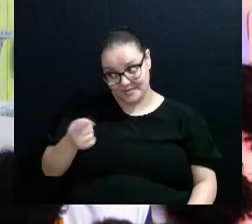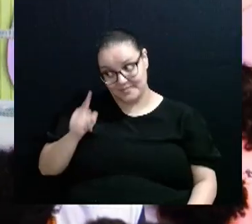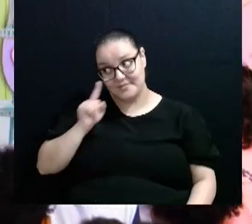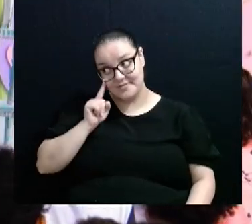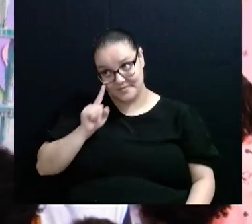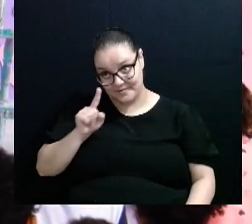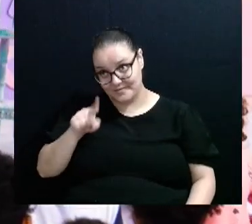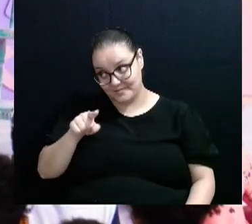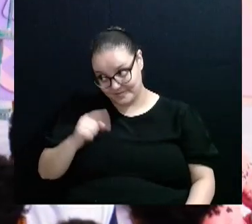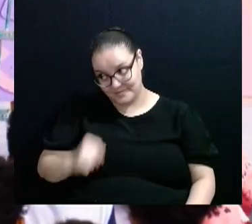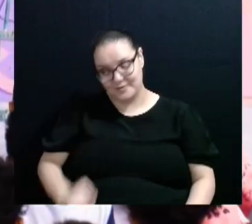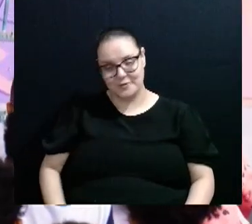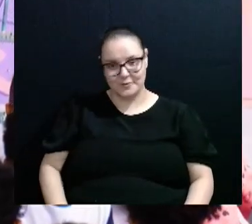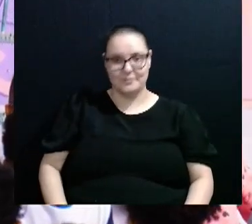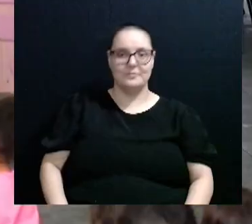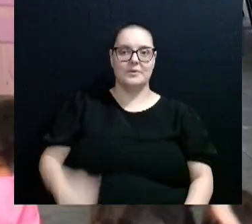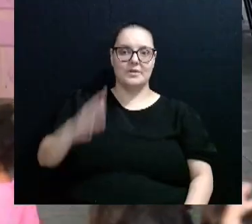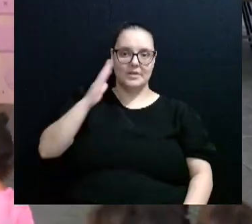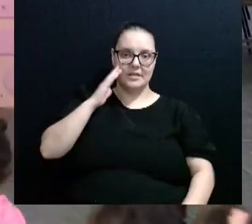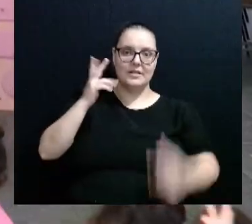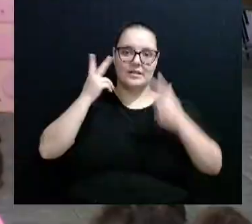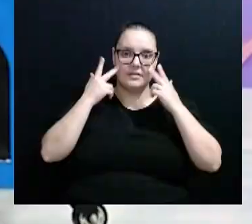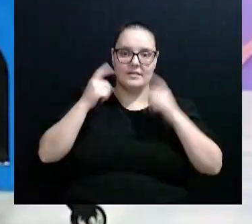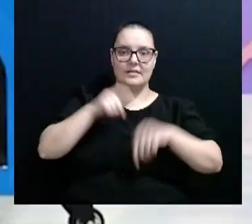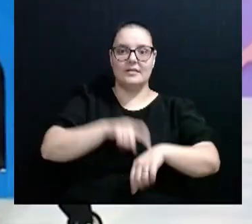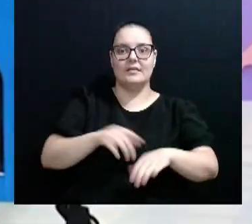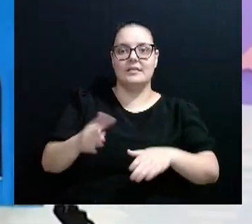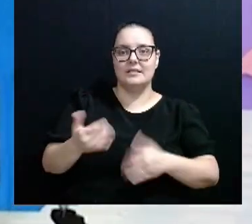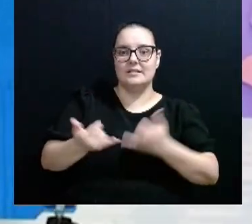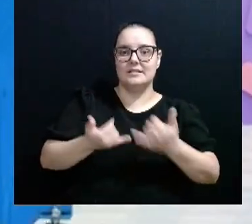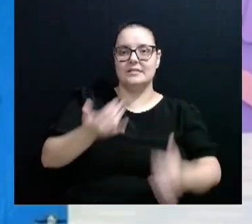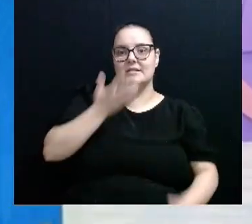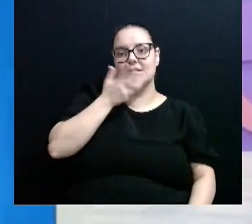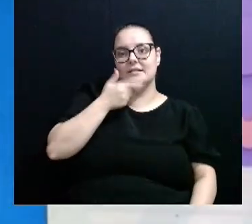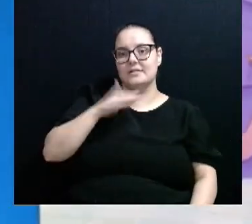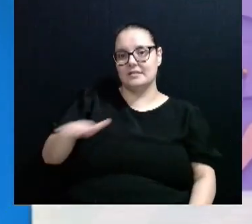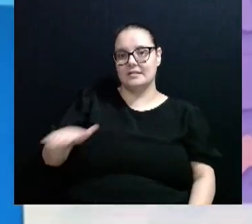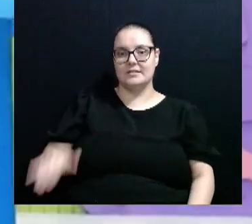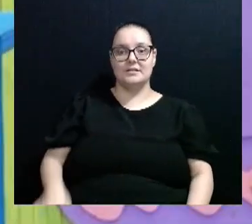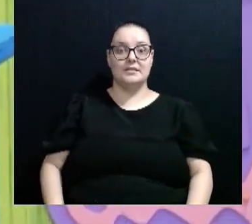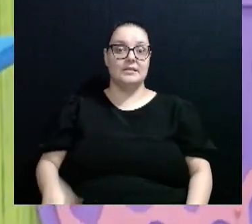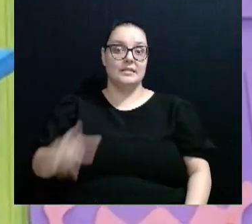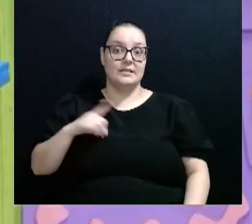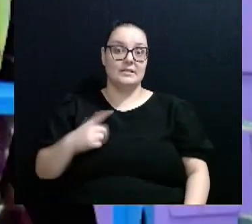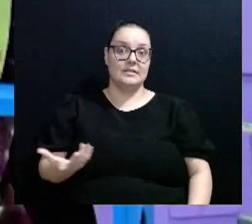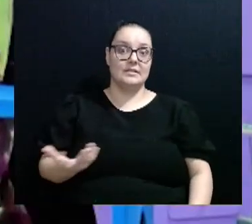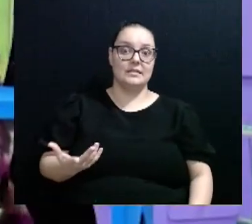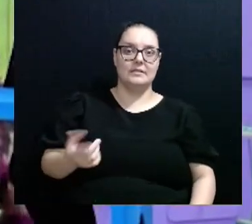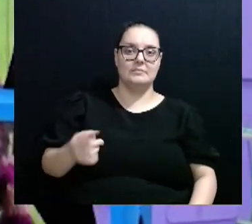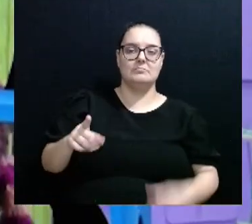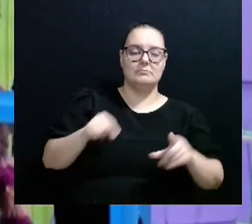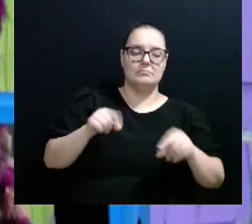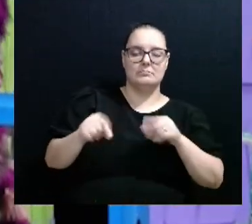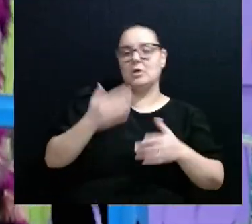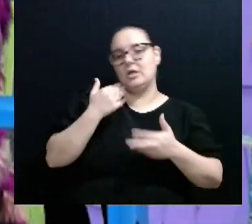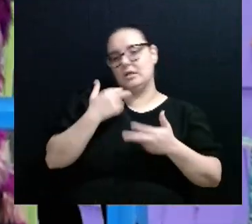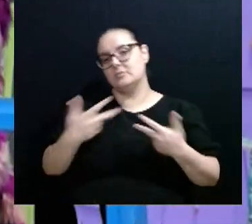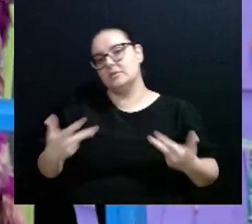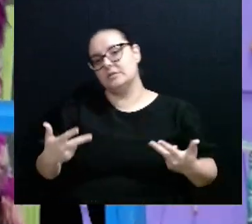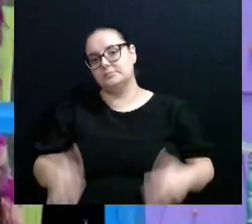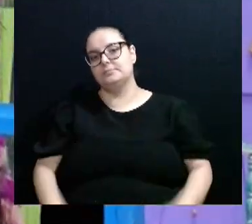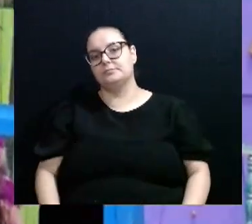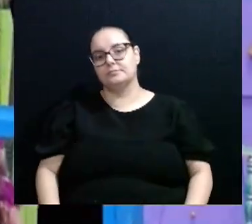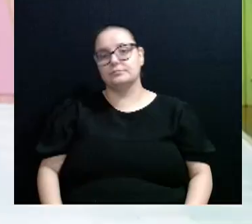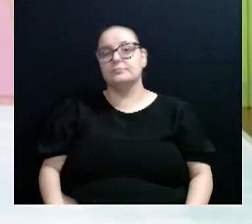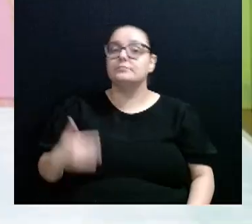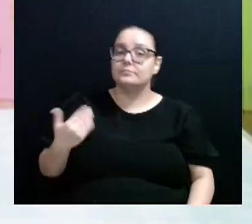muito comum, né, nessa fase de infância, as crianças terem uma certa seletividade alimentar. Então, a gente pensa